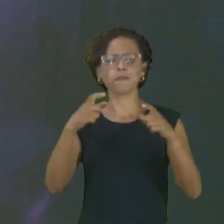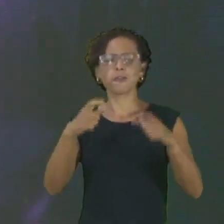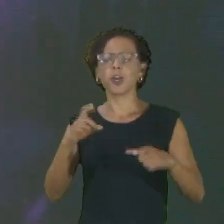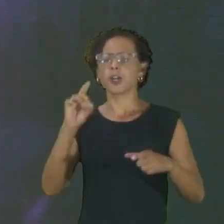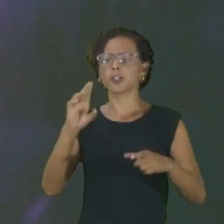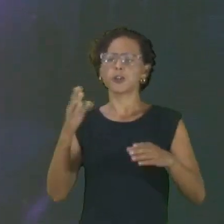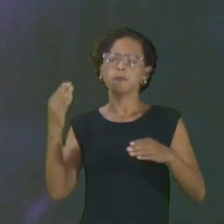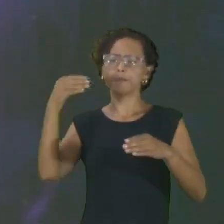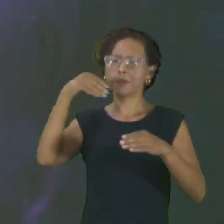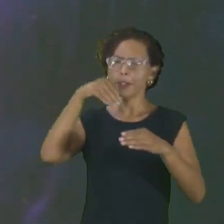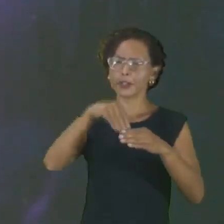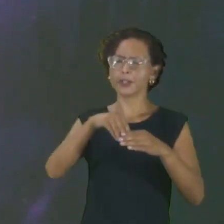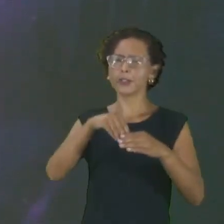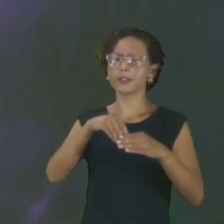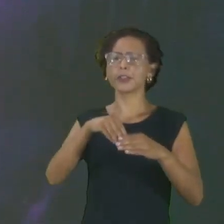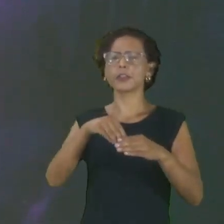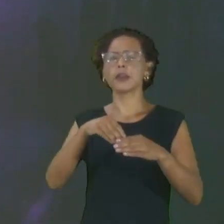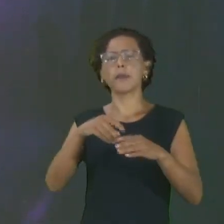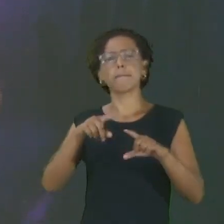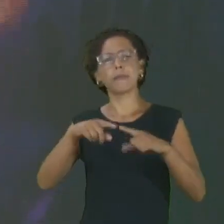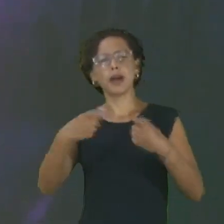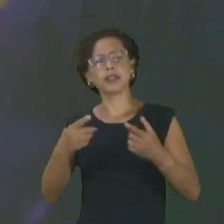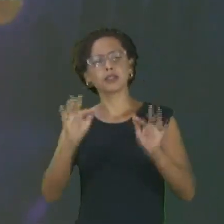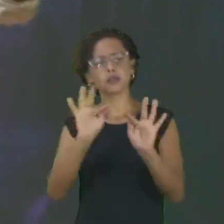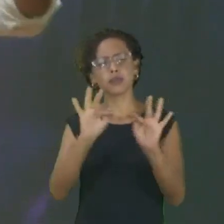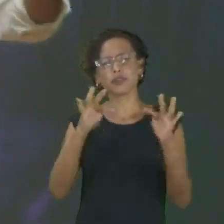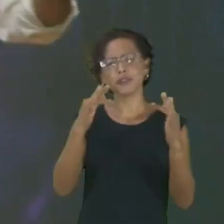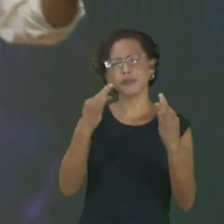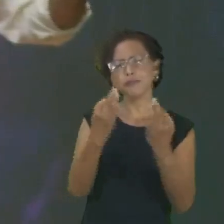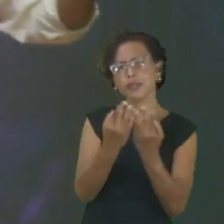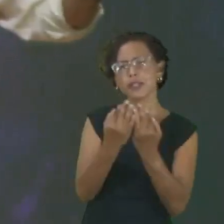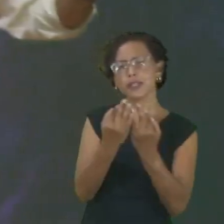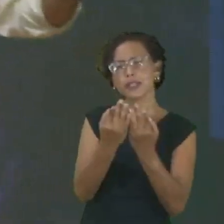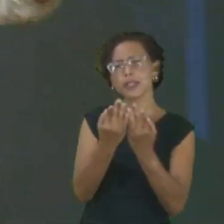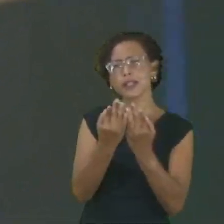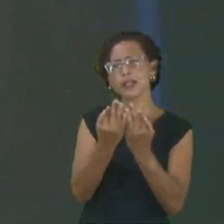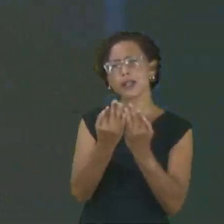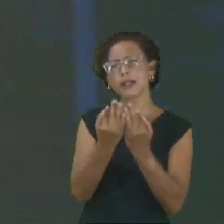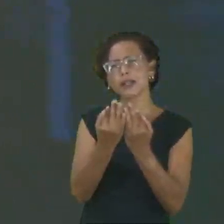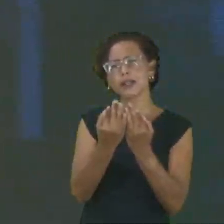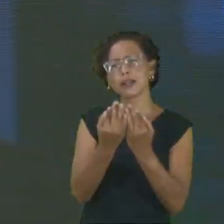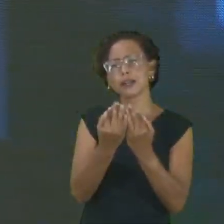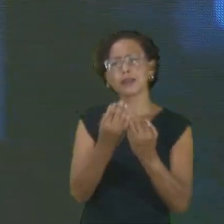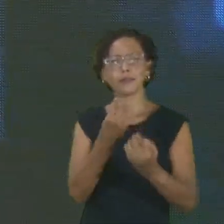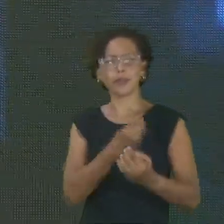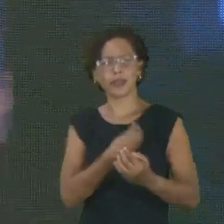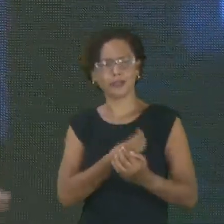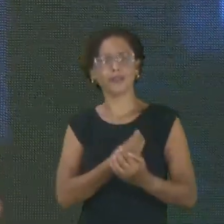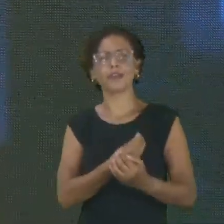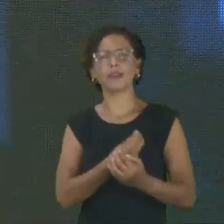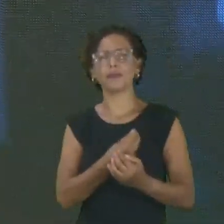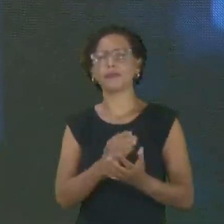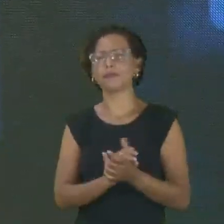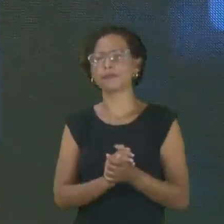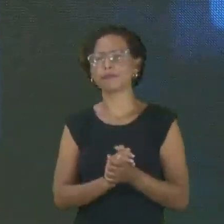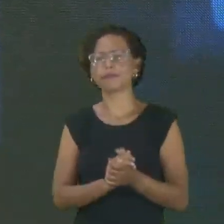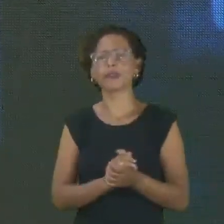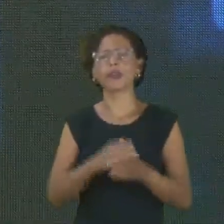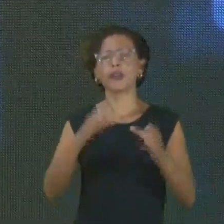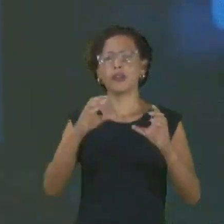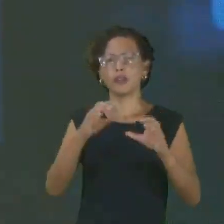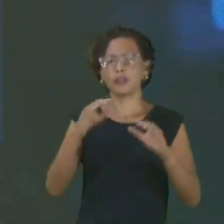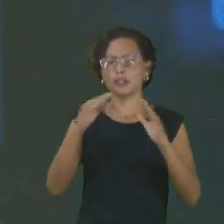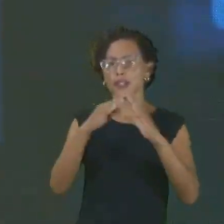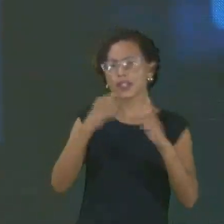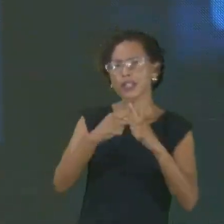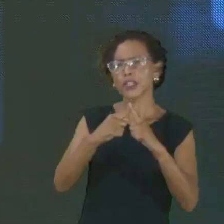uma família para pertencer. Repita comigo, diga igreja. Diga mais forte, vamos lá, vamos, anime, irmãos. Diga